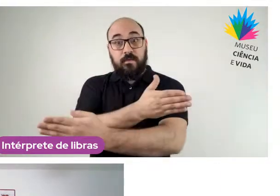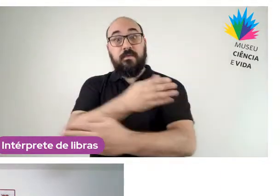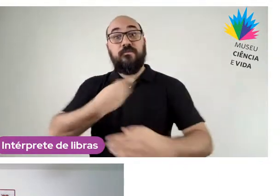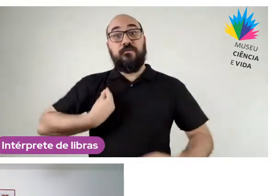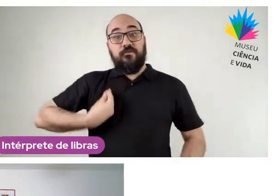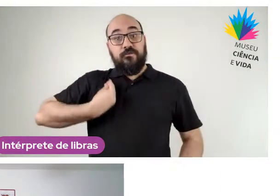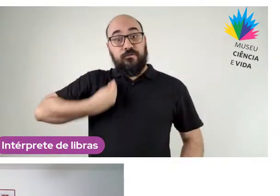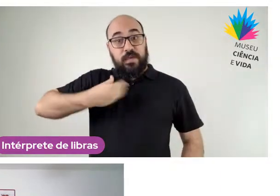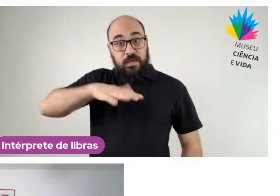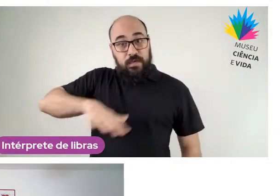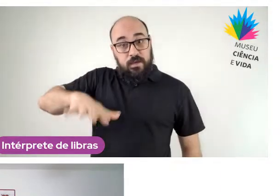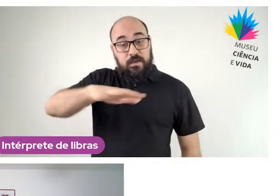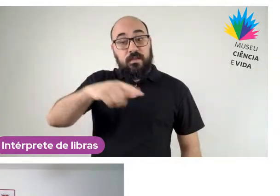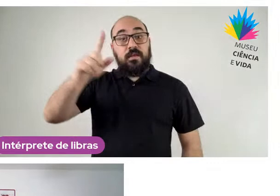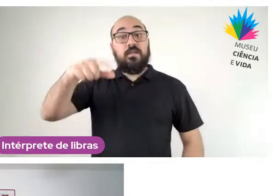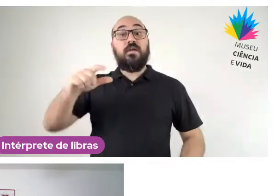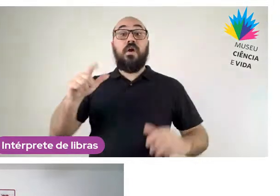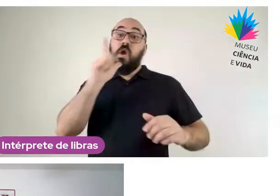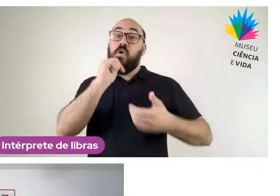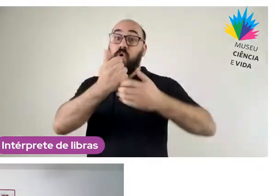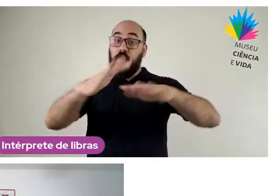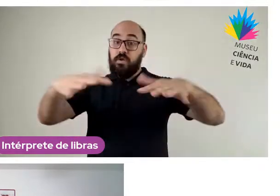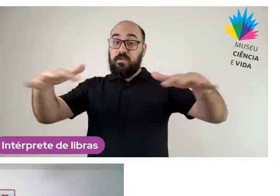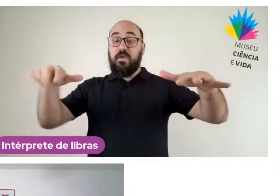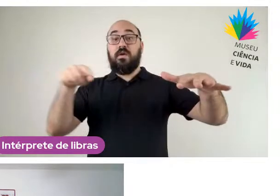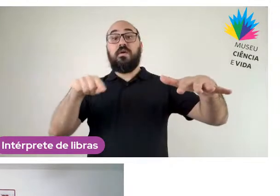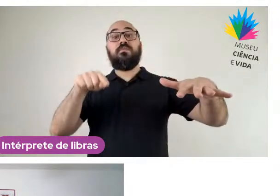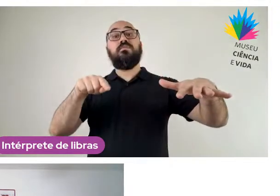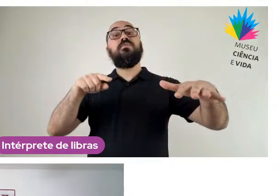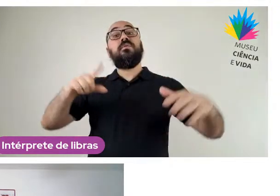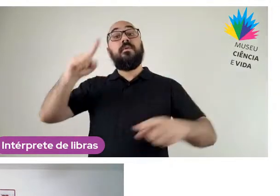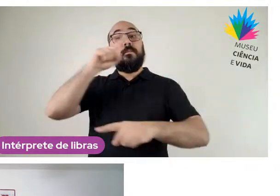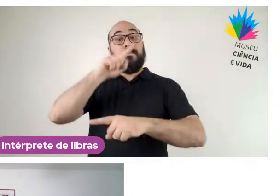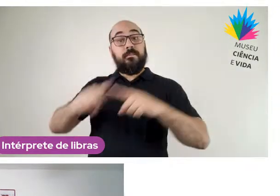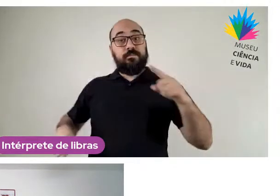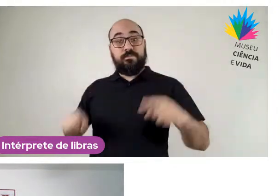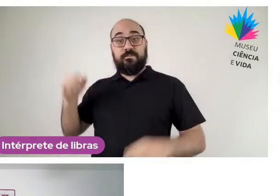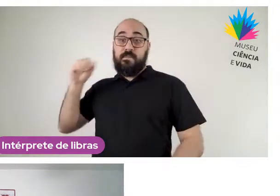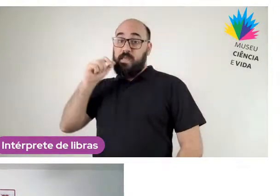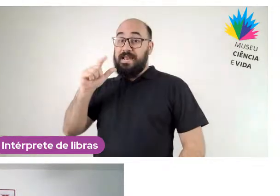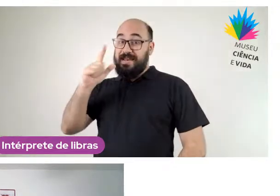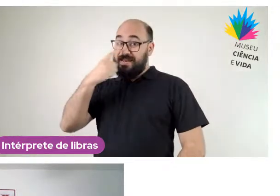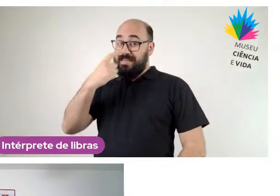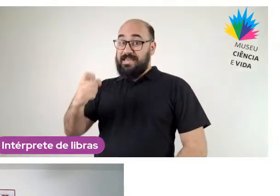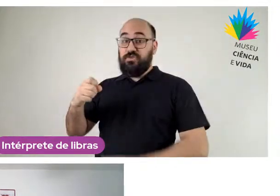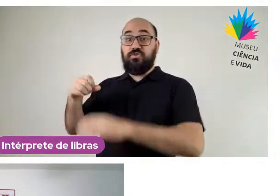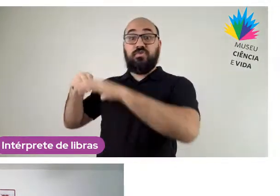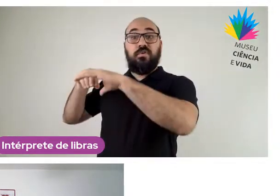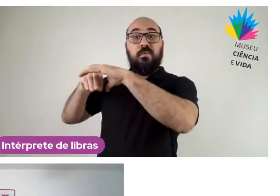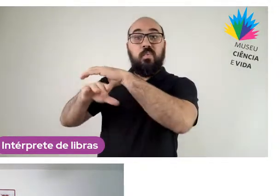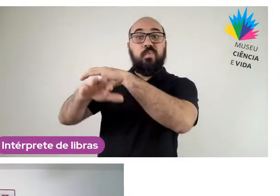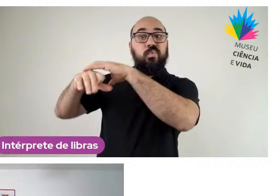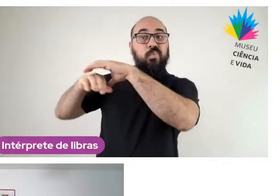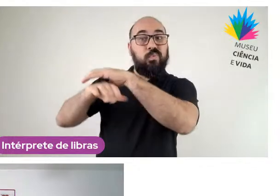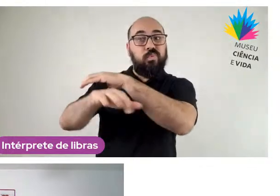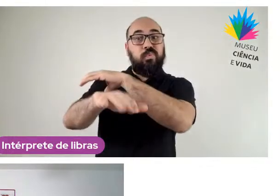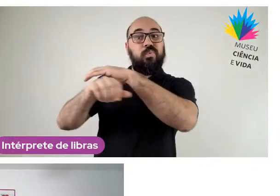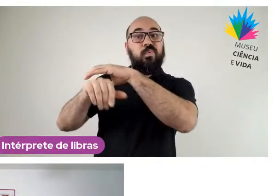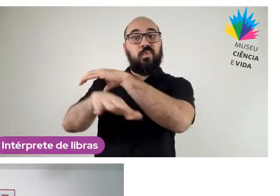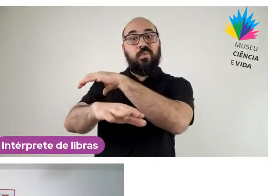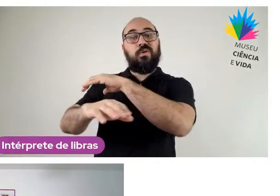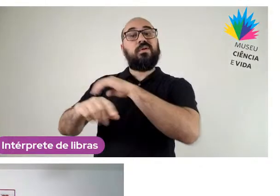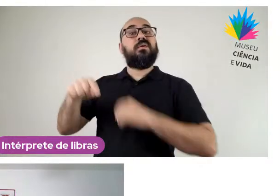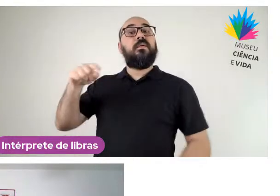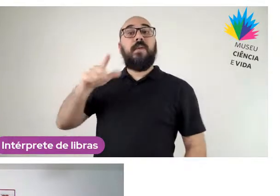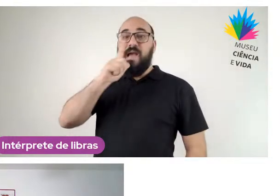oceanos, acabar com a sobrepesca, aumentar o conhecimento científico e as pesquisas nas áreas marinhas, e